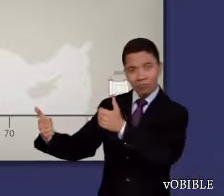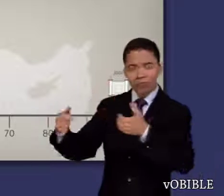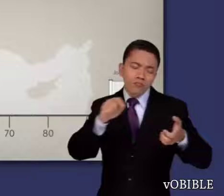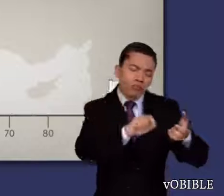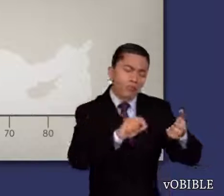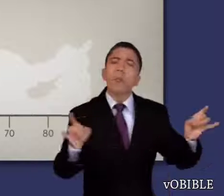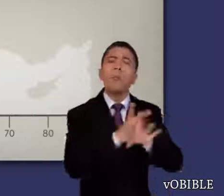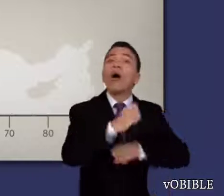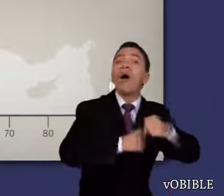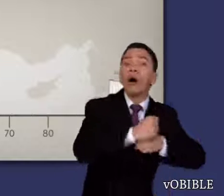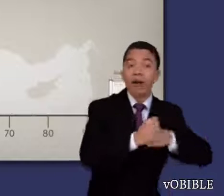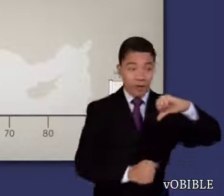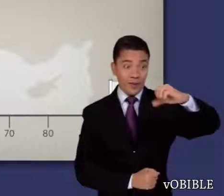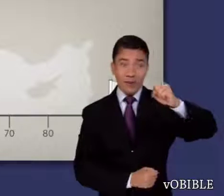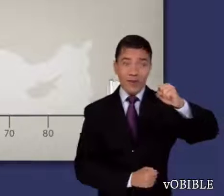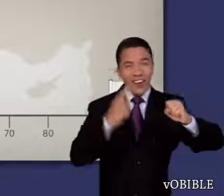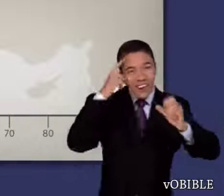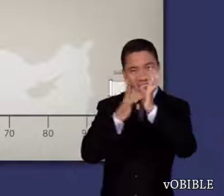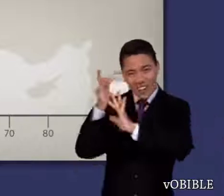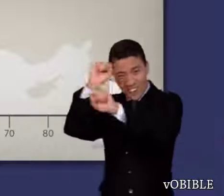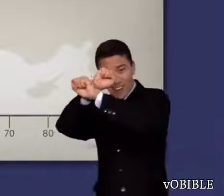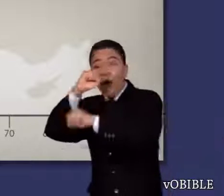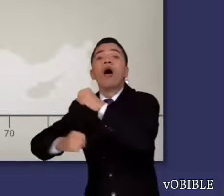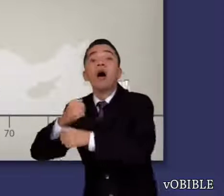uns 65 anos depois da morte de Jesus.